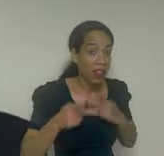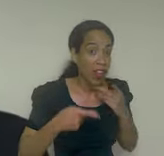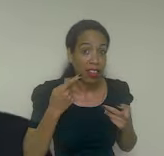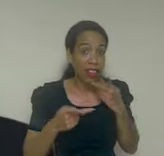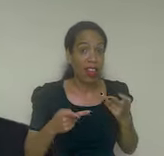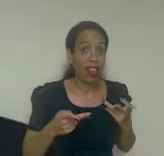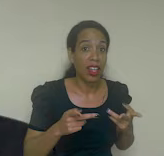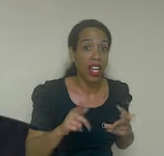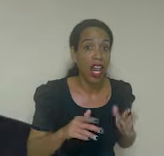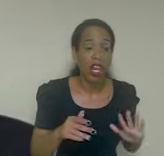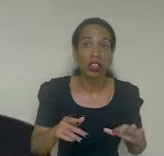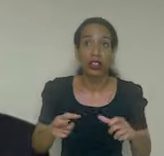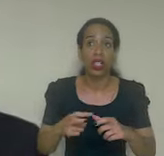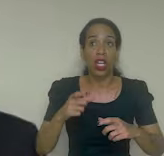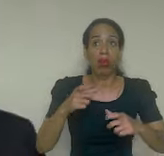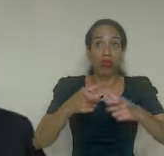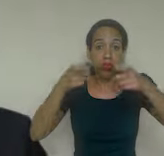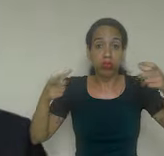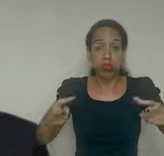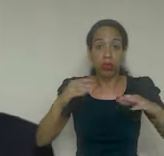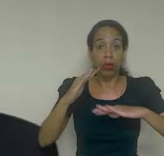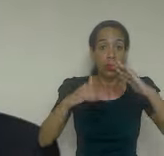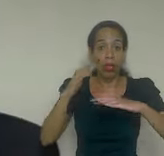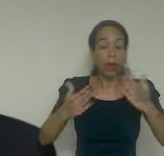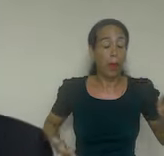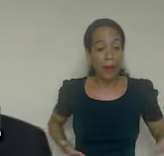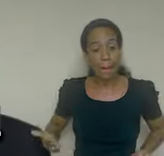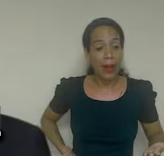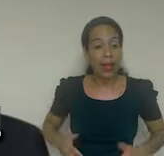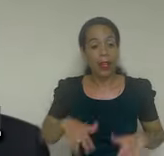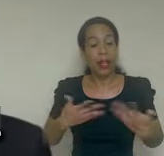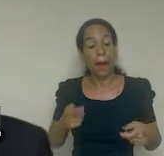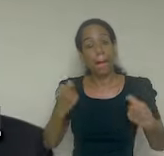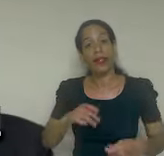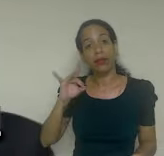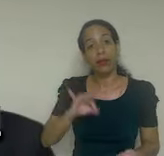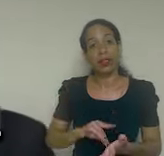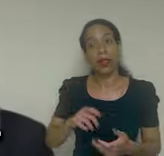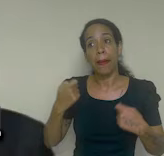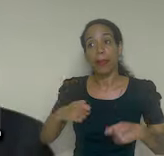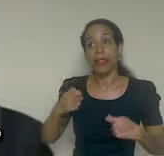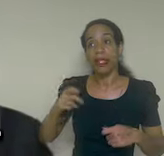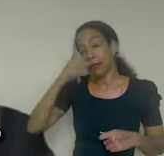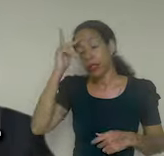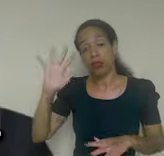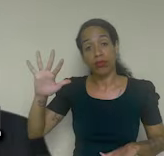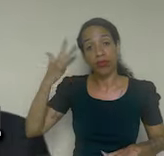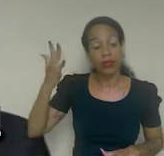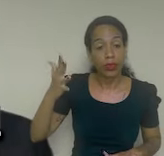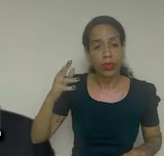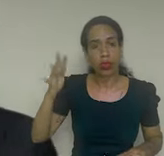aí, né, para proporção de processos, poucos servidores, então a gente precisa, de fato, de pessoas muito resolutivas, né?